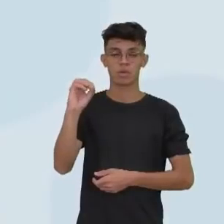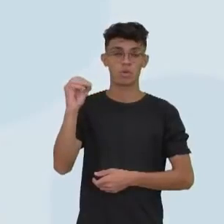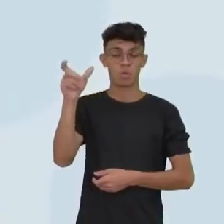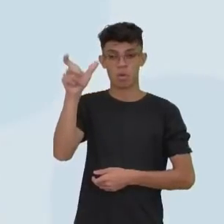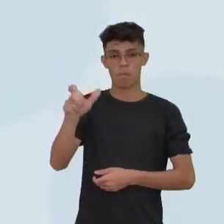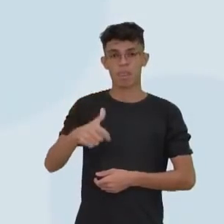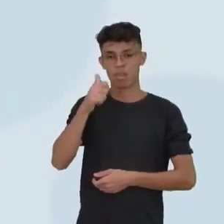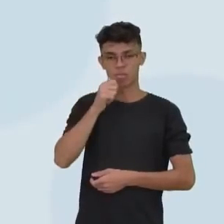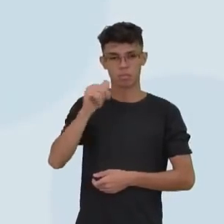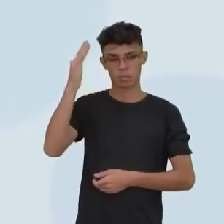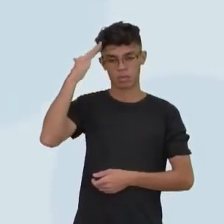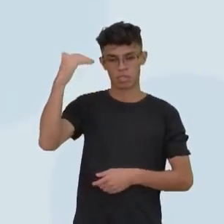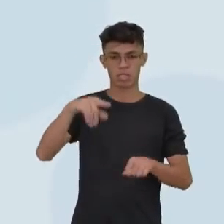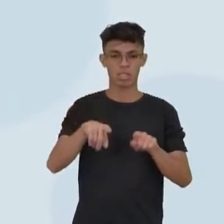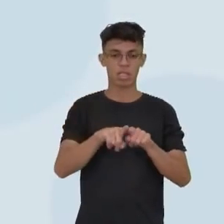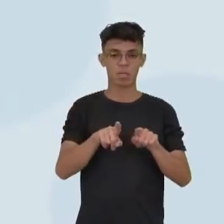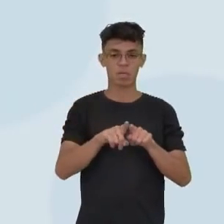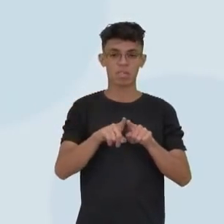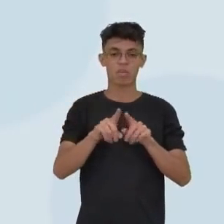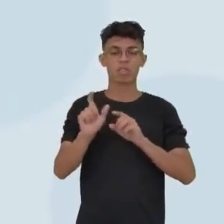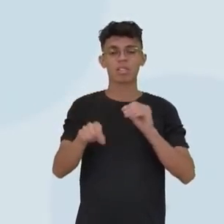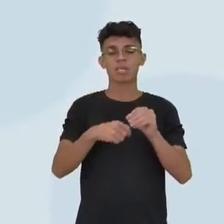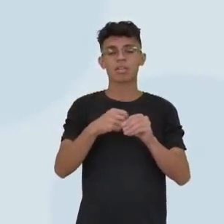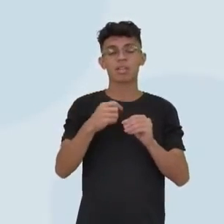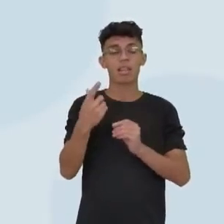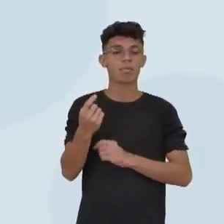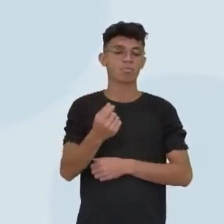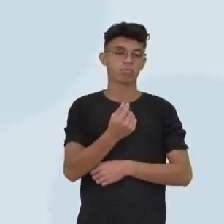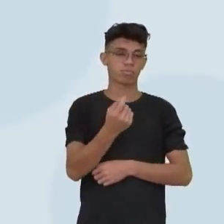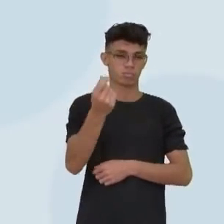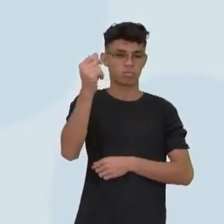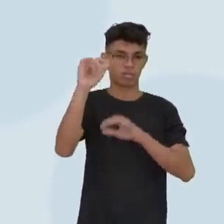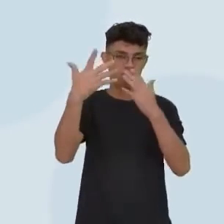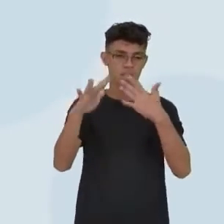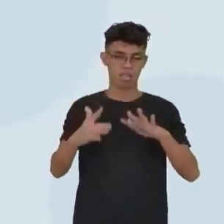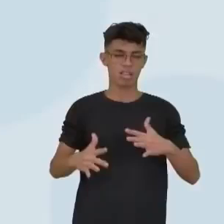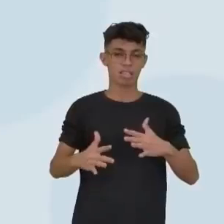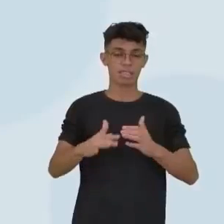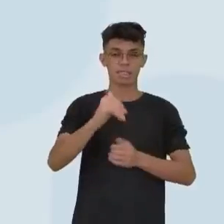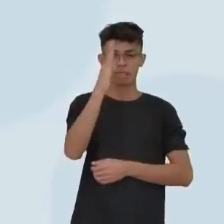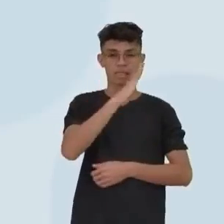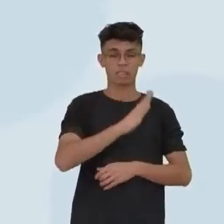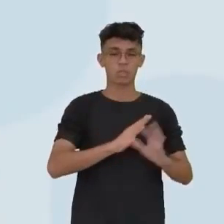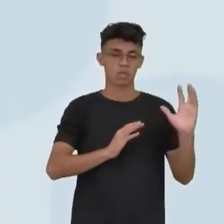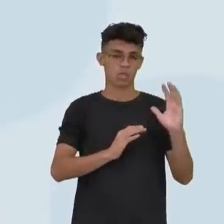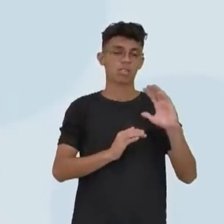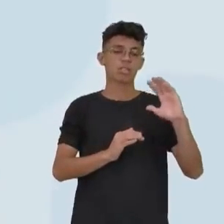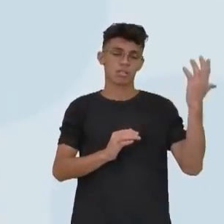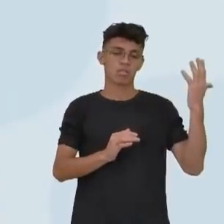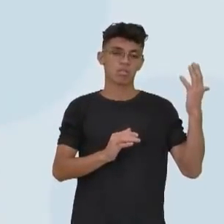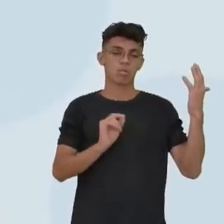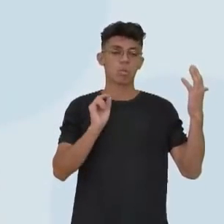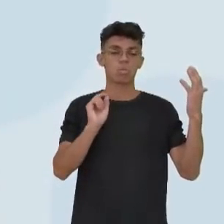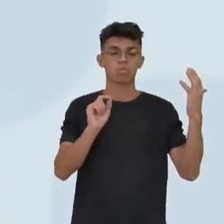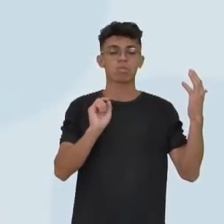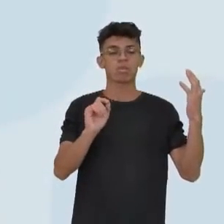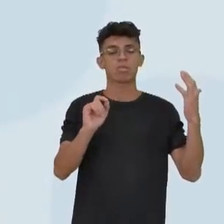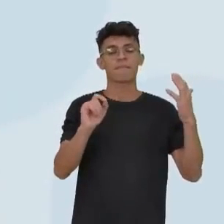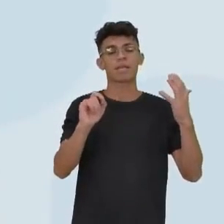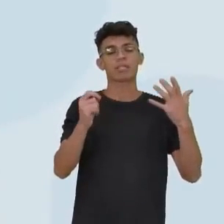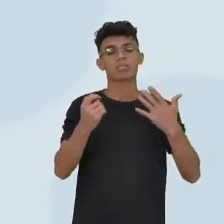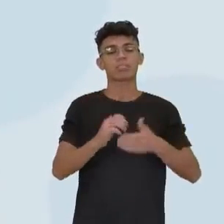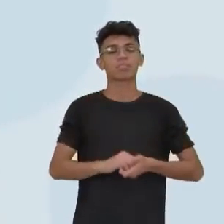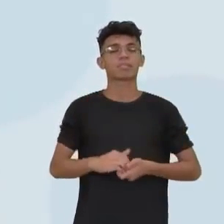internacional abateu também o Brasil. A crise financeira de 1929, que ocorreu como um desdobramento da queda